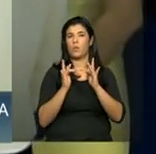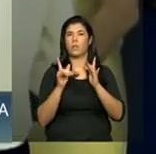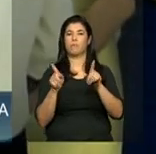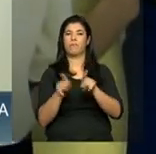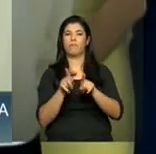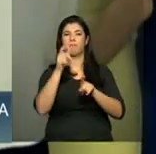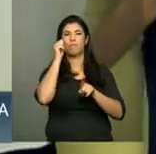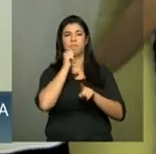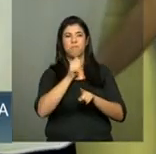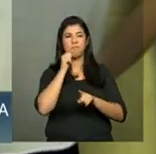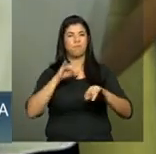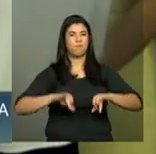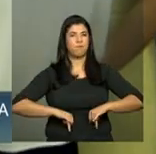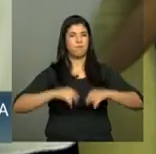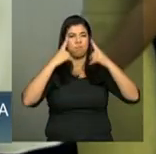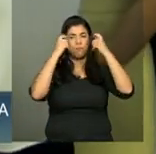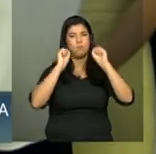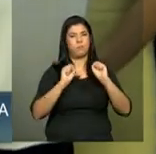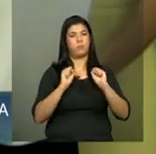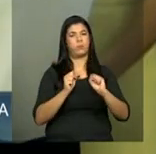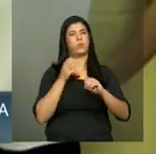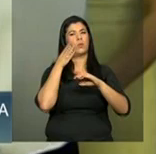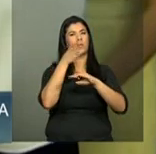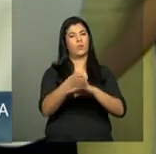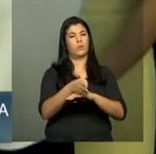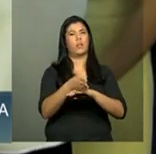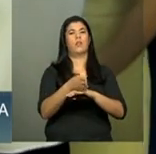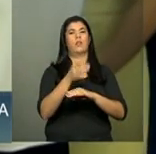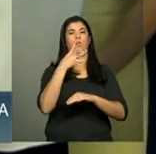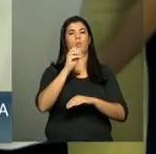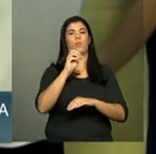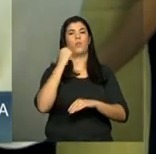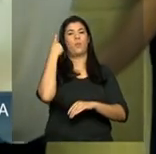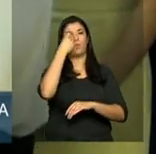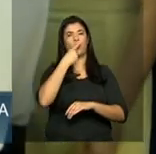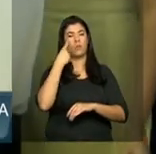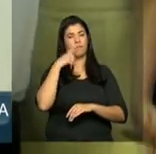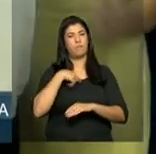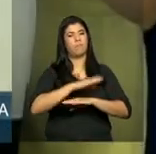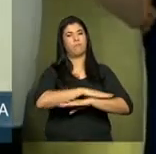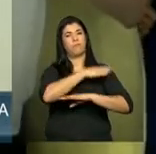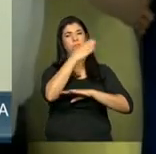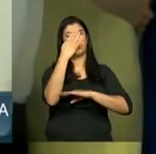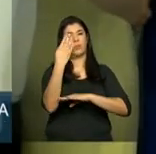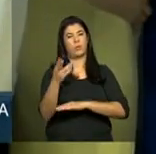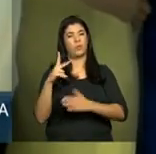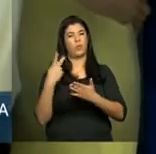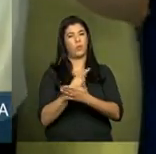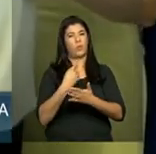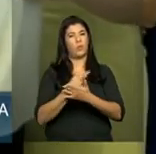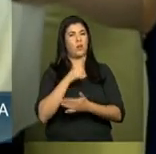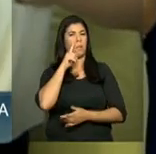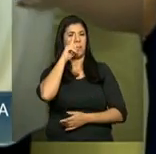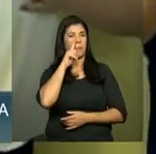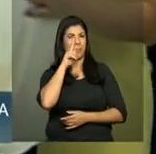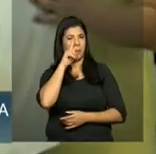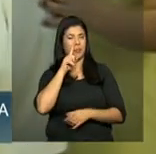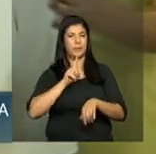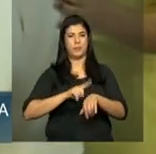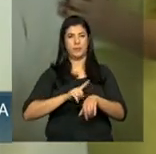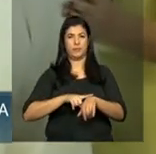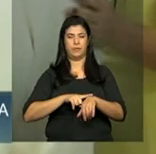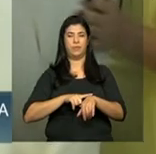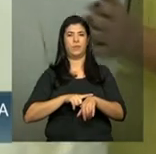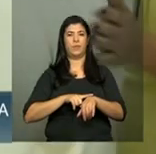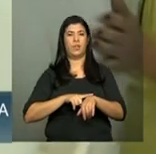poderão permanecer até 48 Horas enquanto perdurar a situação de risco